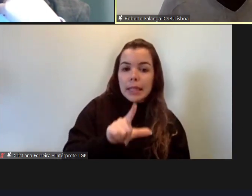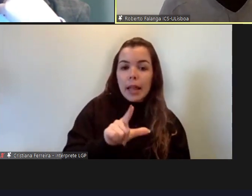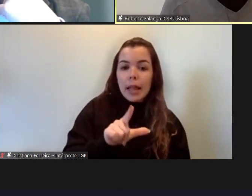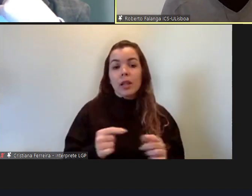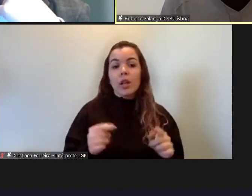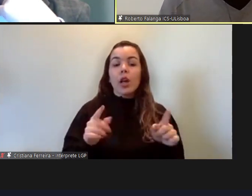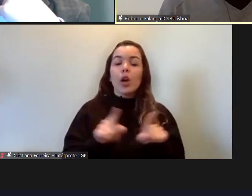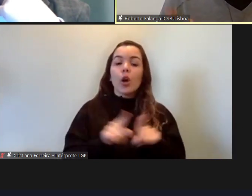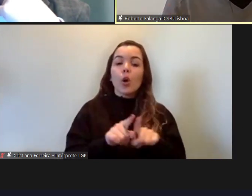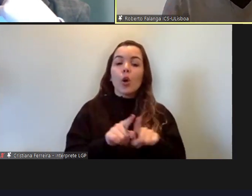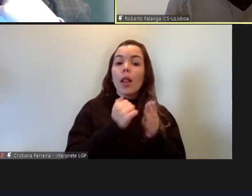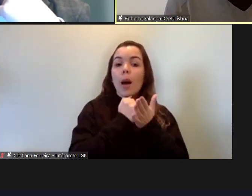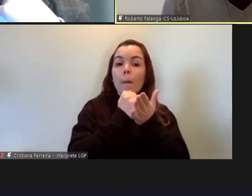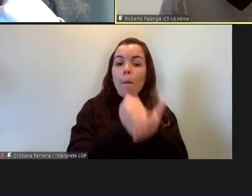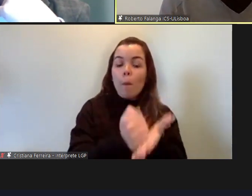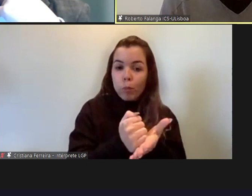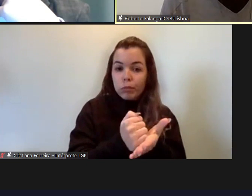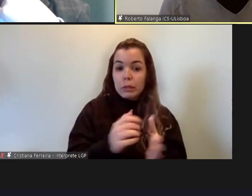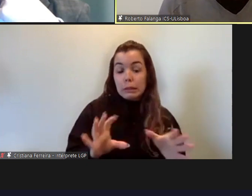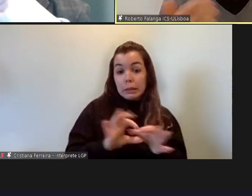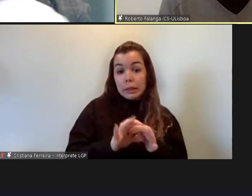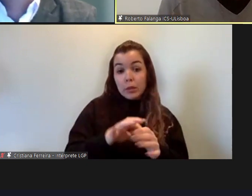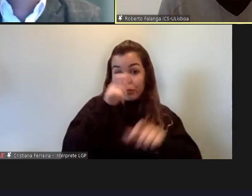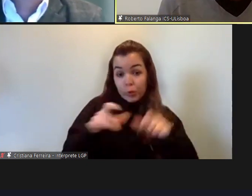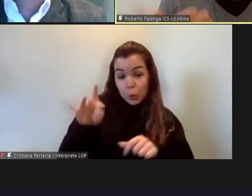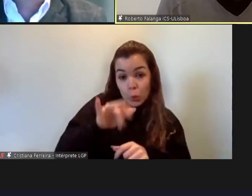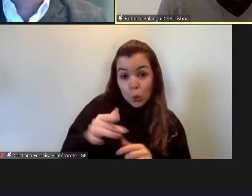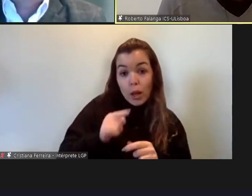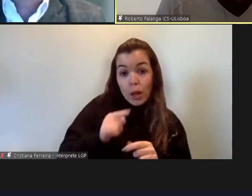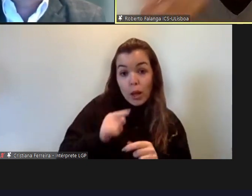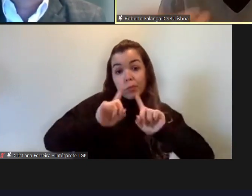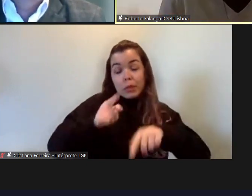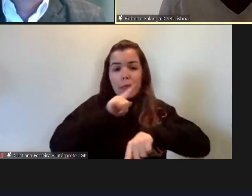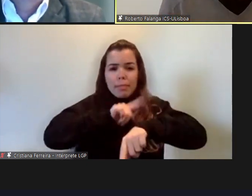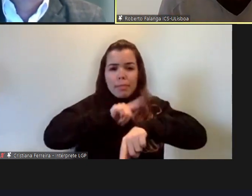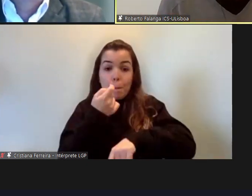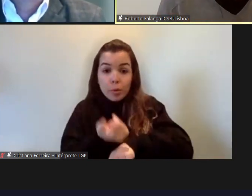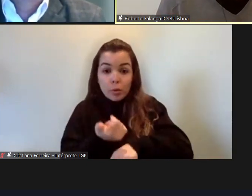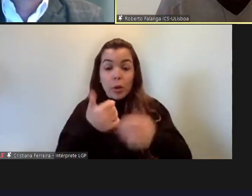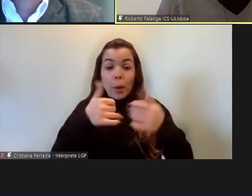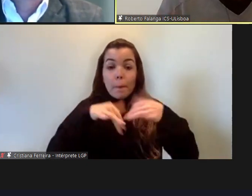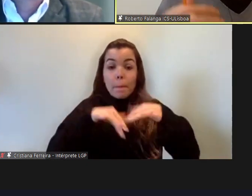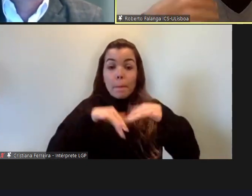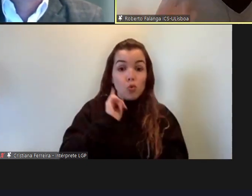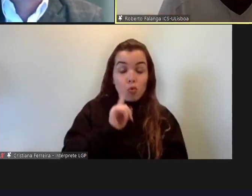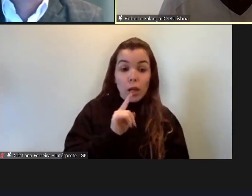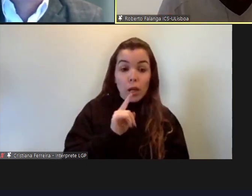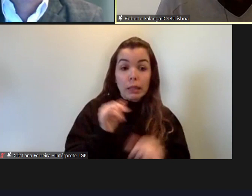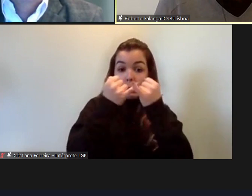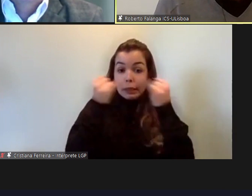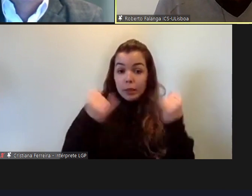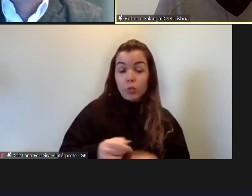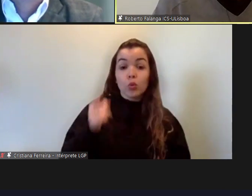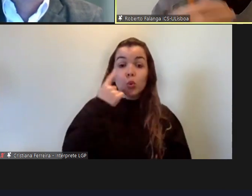Ambulatório Local. Uma iniciativa que durou pouco tempo, mas que foi uma iniciativa extremamente importante, internacionalmente conhecida, de participação